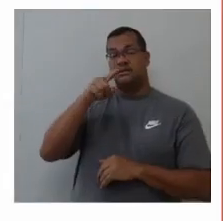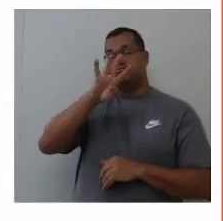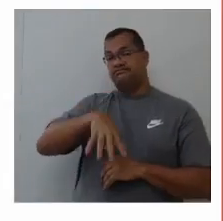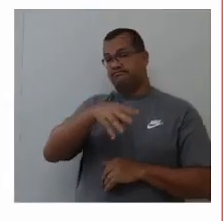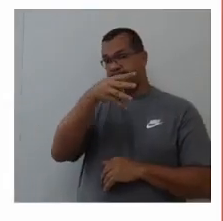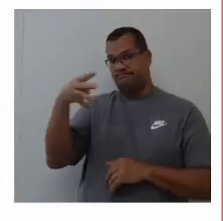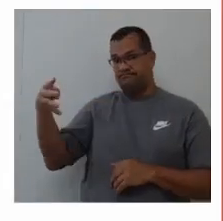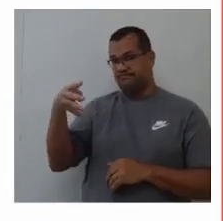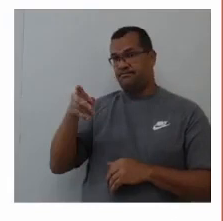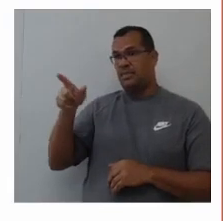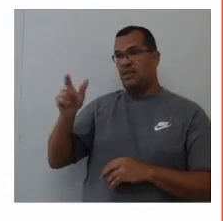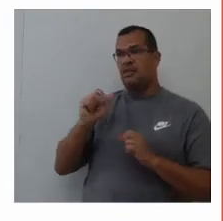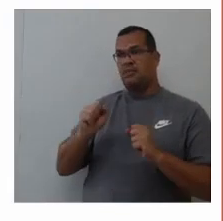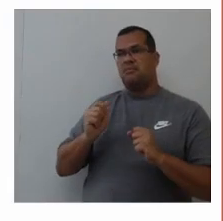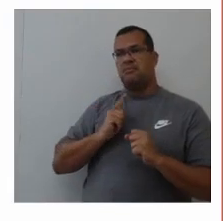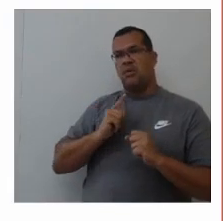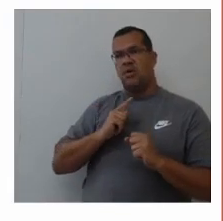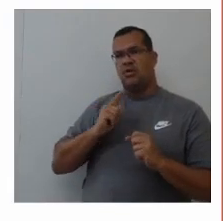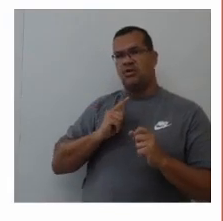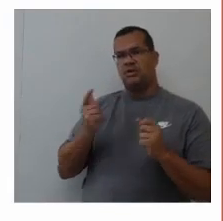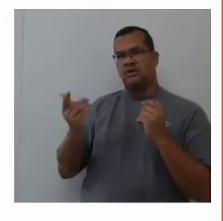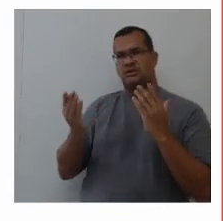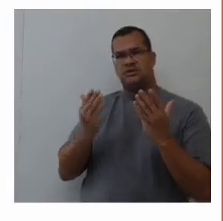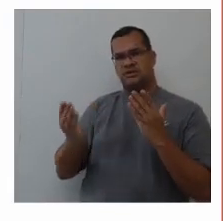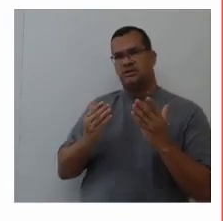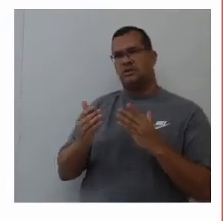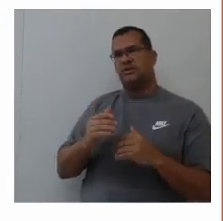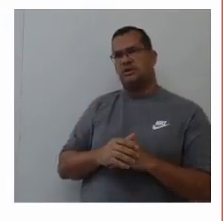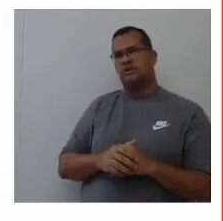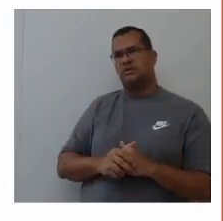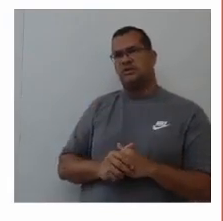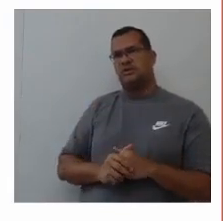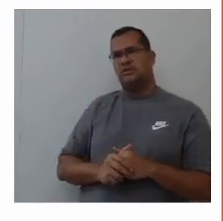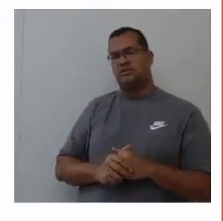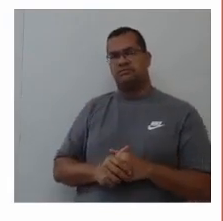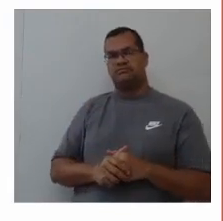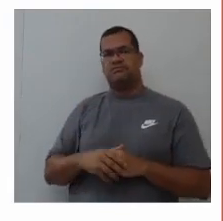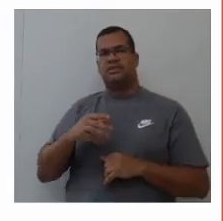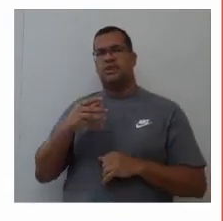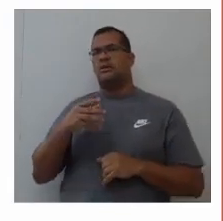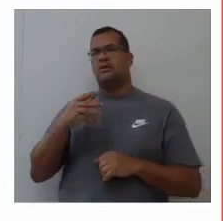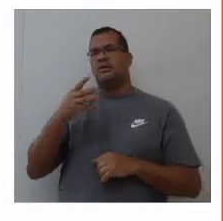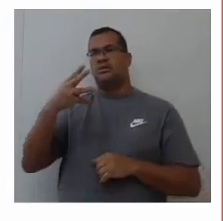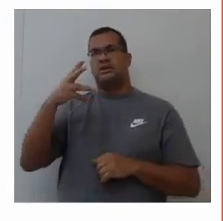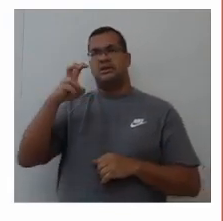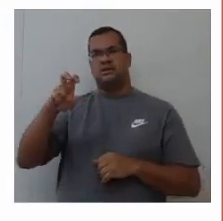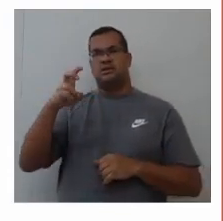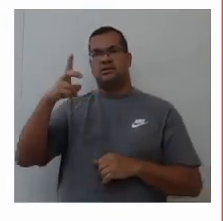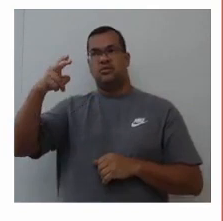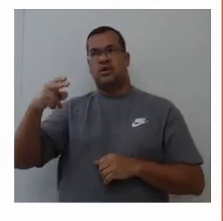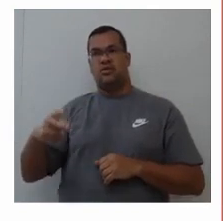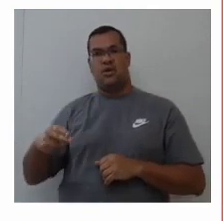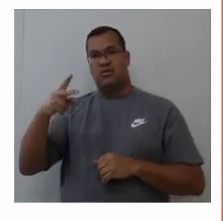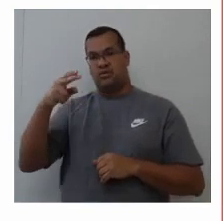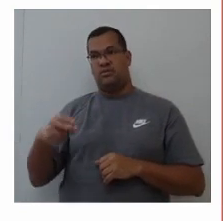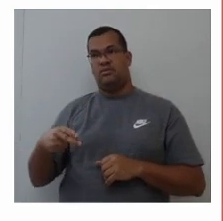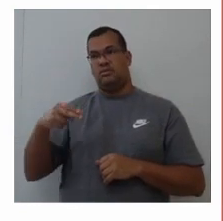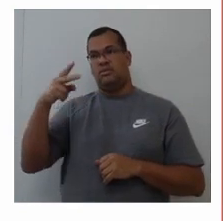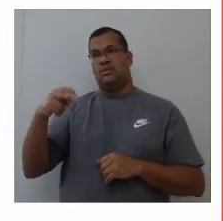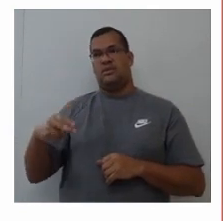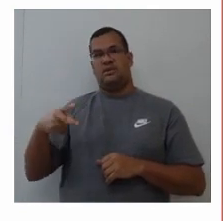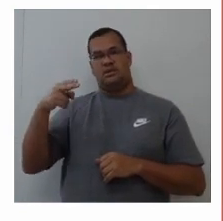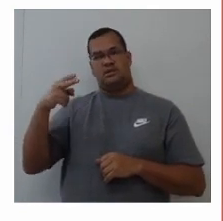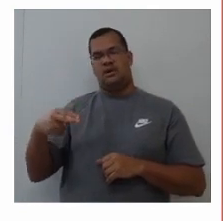tabela, você pode estabelecer a relação de tangência. Olha, 45 graus, percebe que o seno e o cosseno deles, ó, o seno